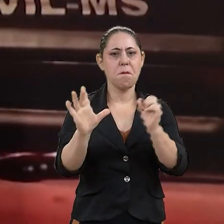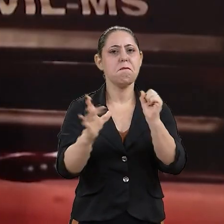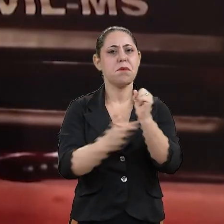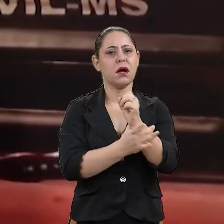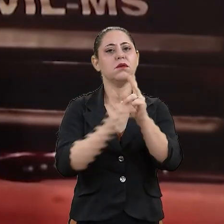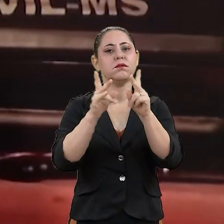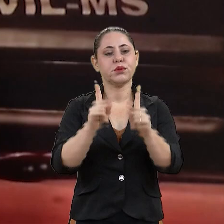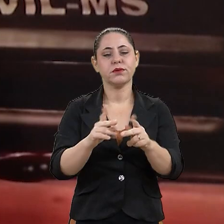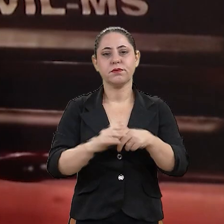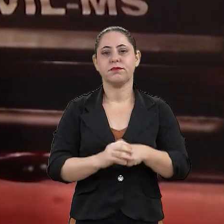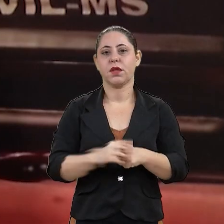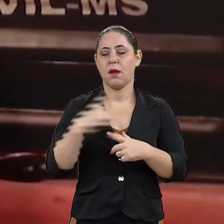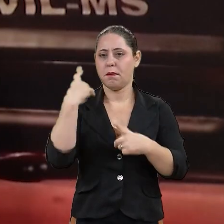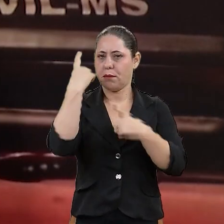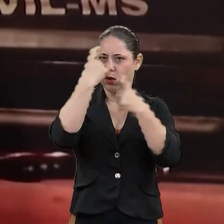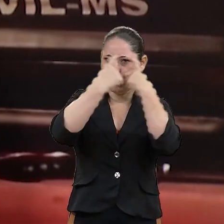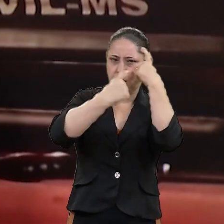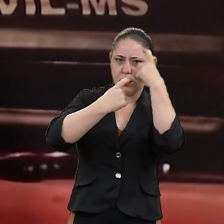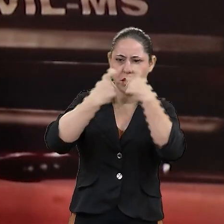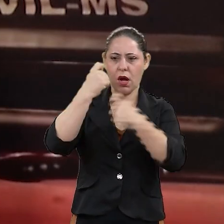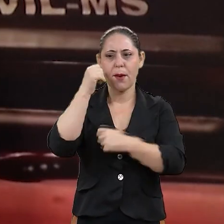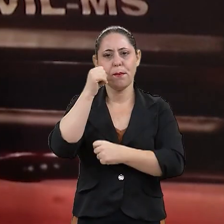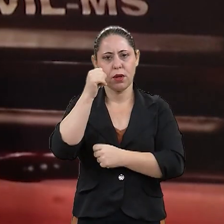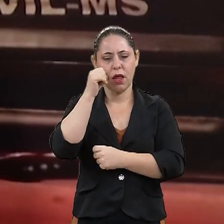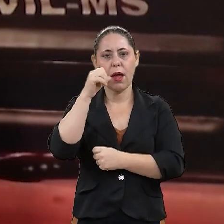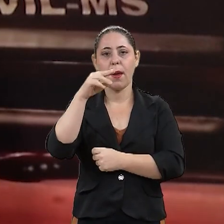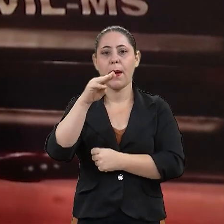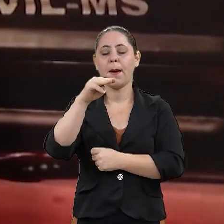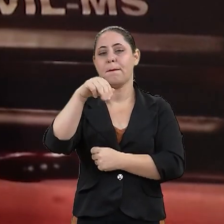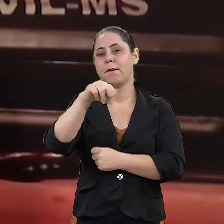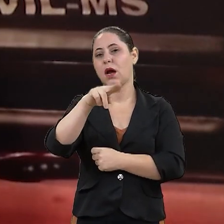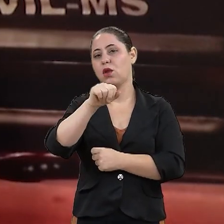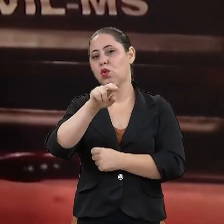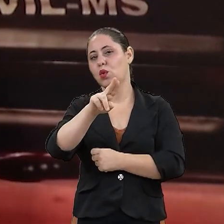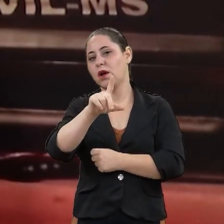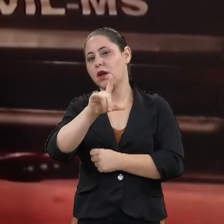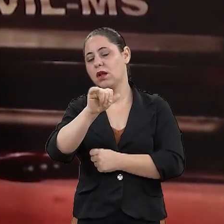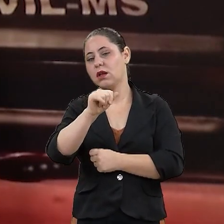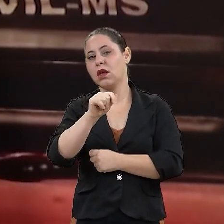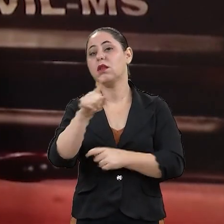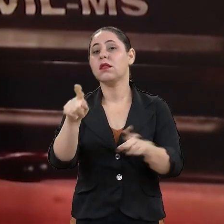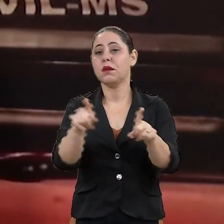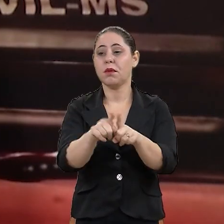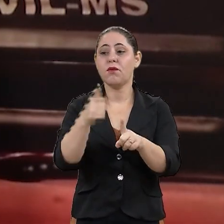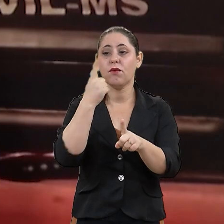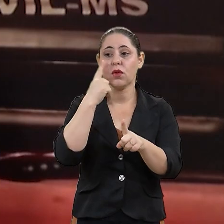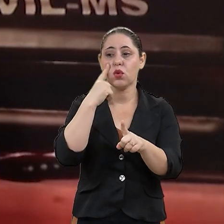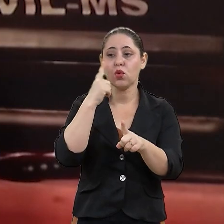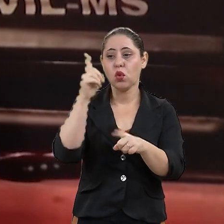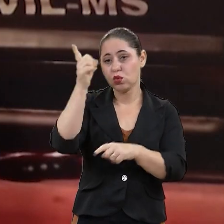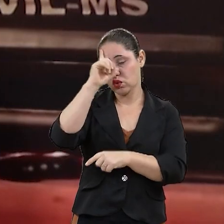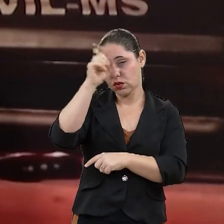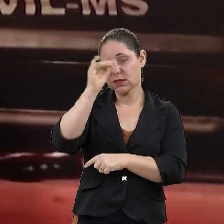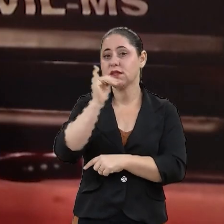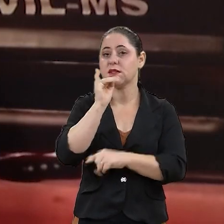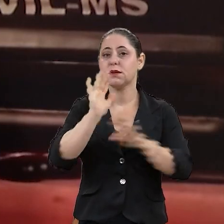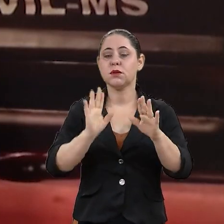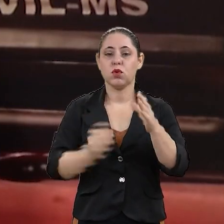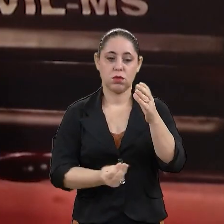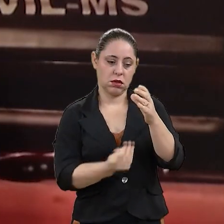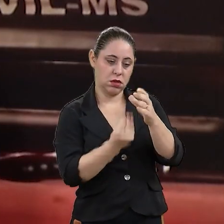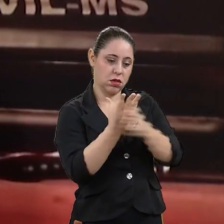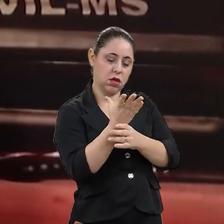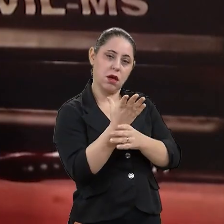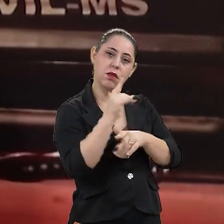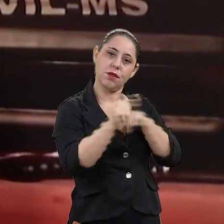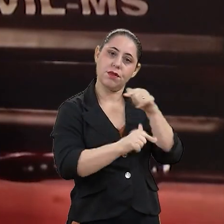segurança pública, a gente sabe disso. E a preocupação com as mulheres, né, Manuela, não ficou de fora, a gente vê isso todos os dias. Um exemplo